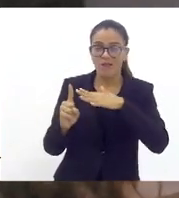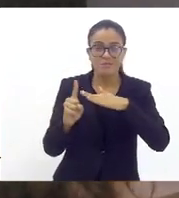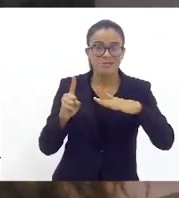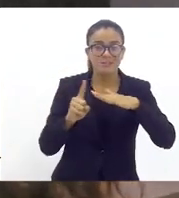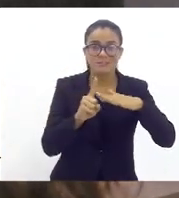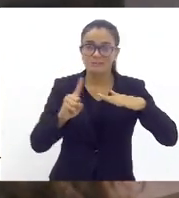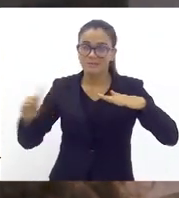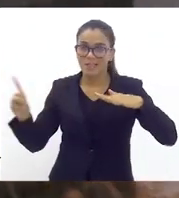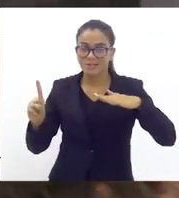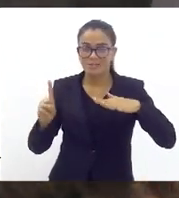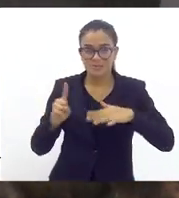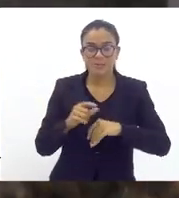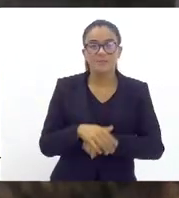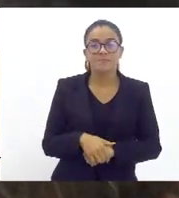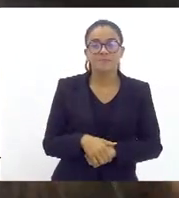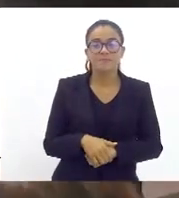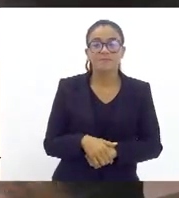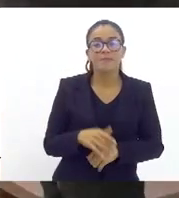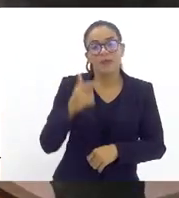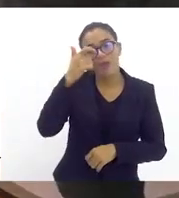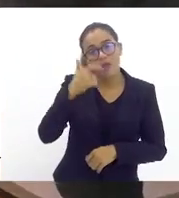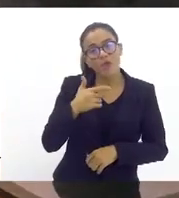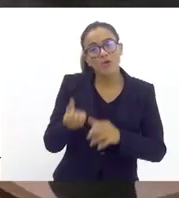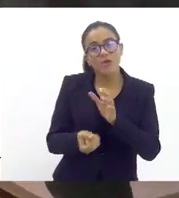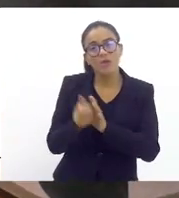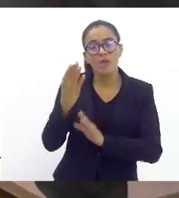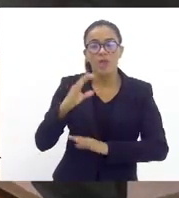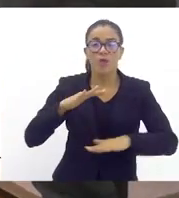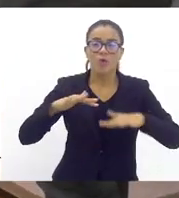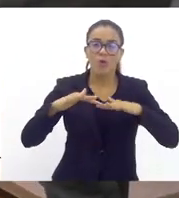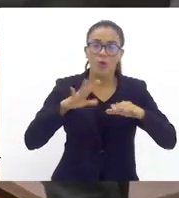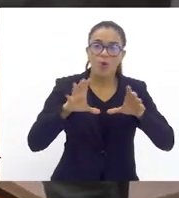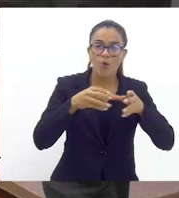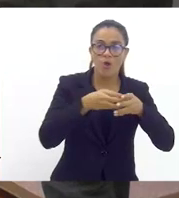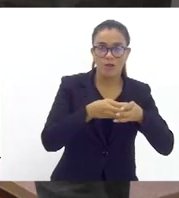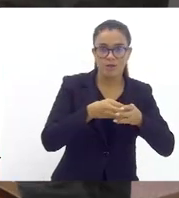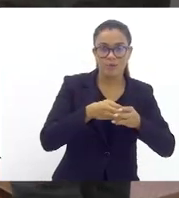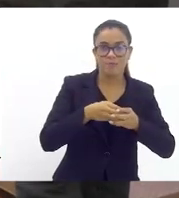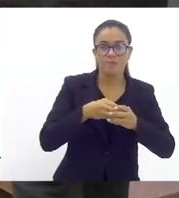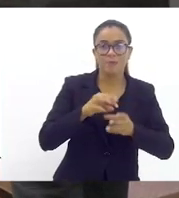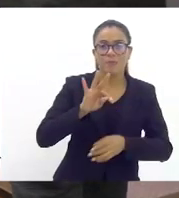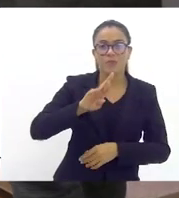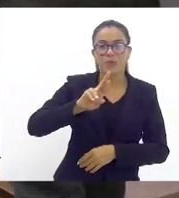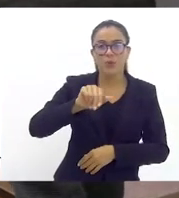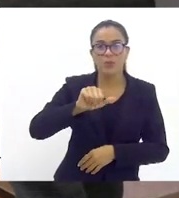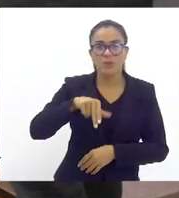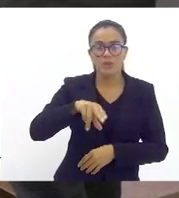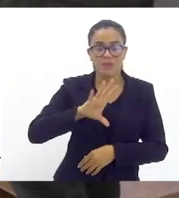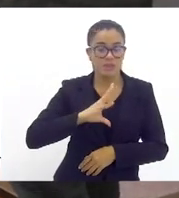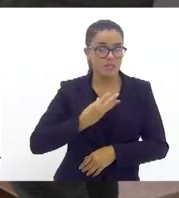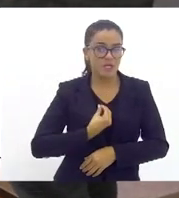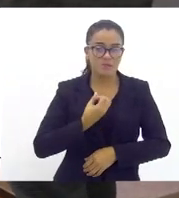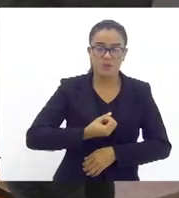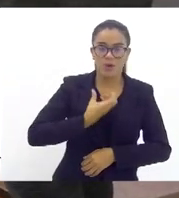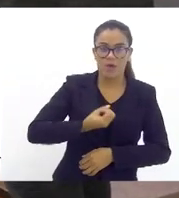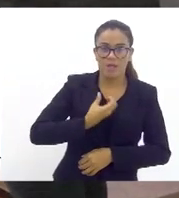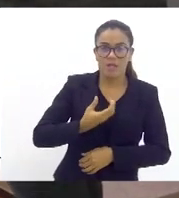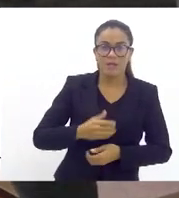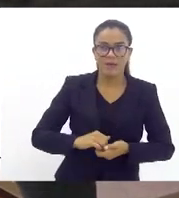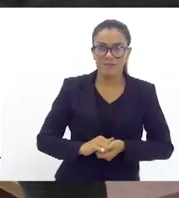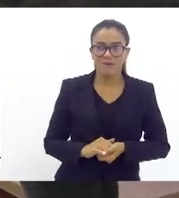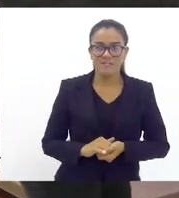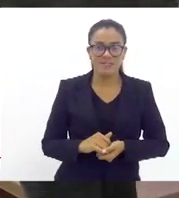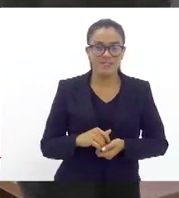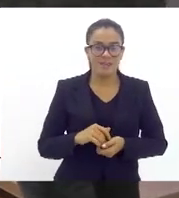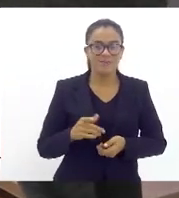né? Eu sou cofundador de dois coletivos artísticos, o Transpoetas e o Islã das Minas RJ, e o Islã das Minas é um